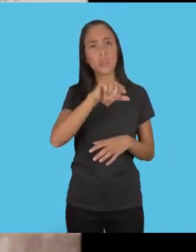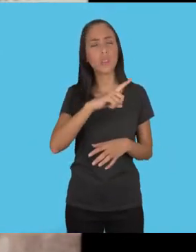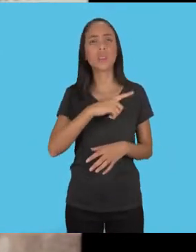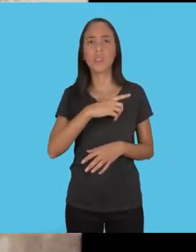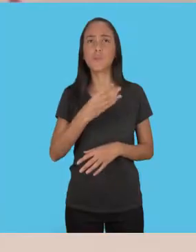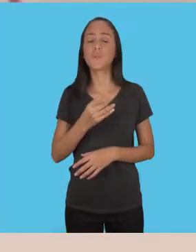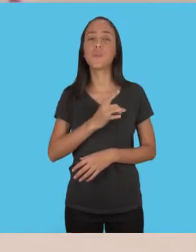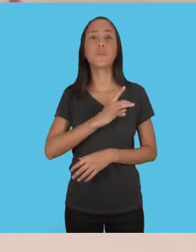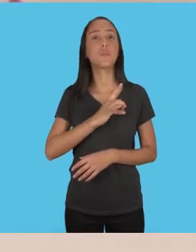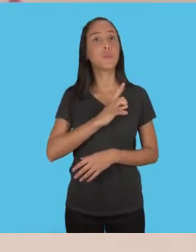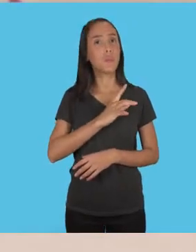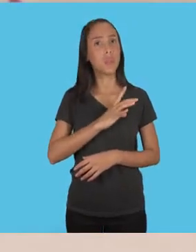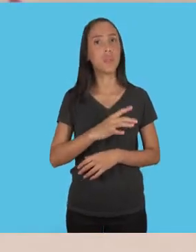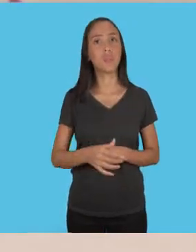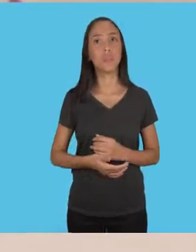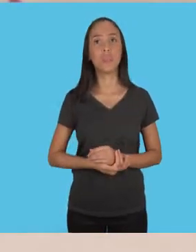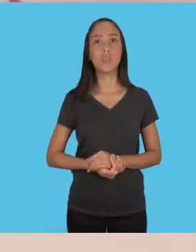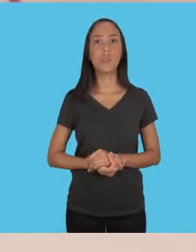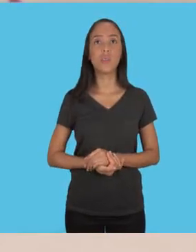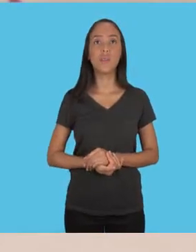muito medo.